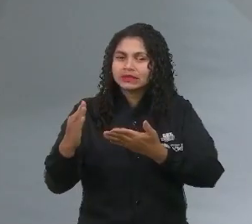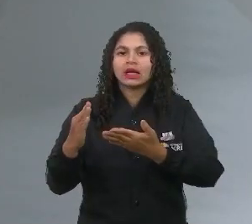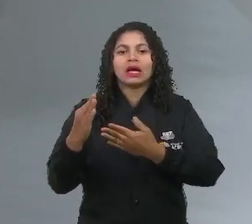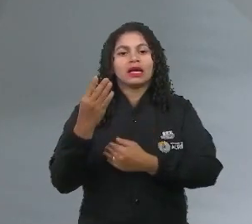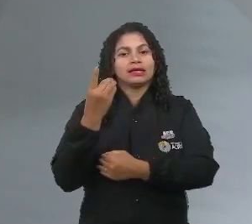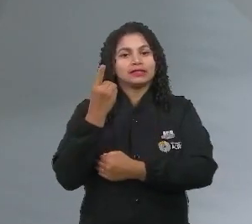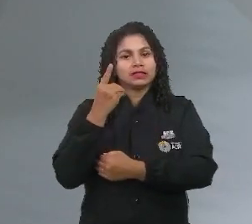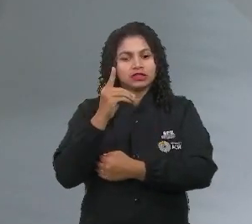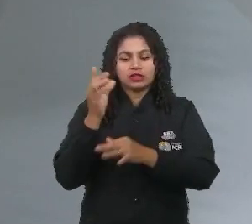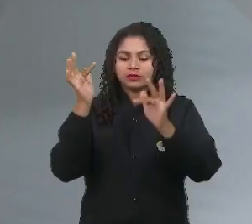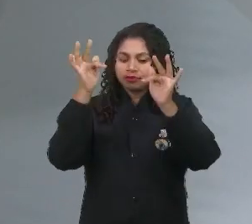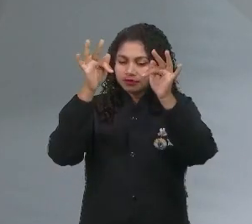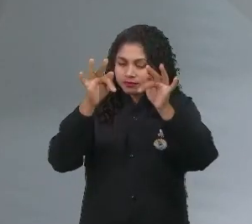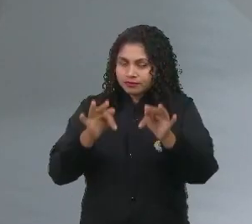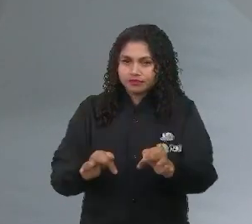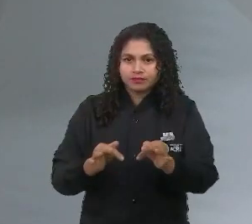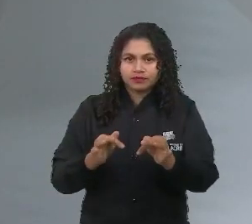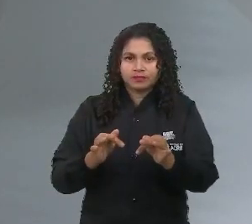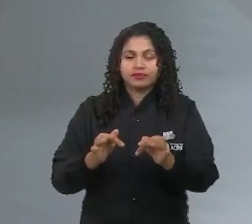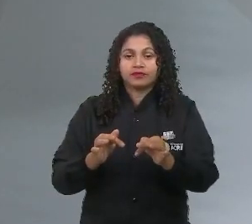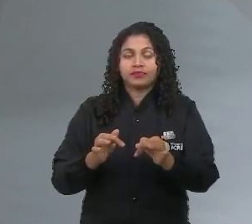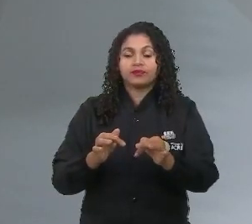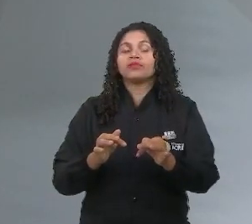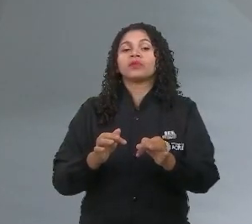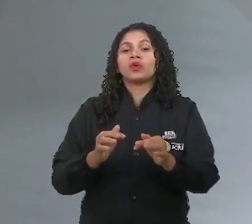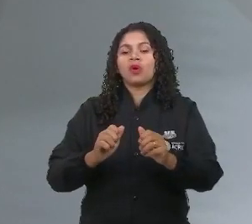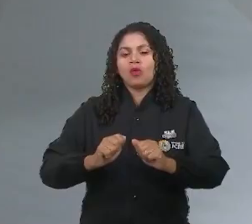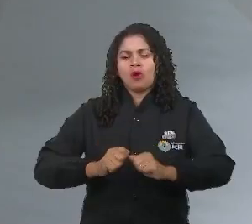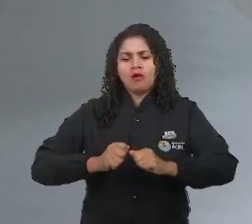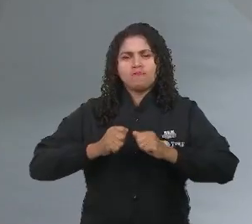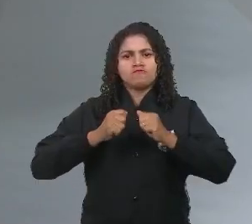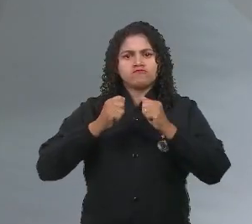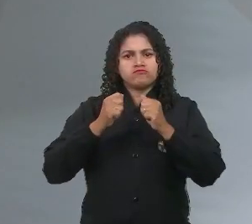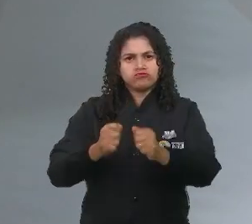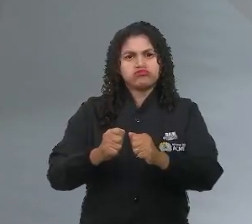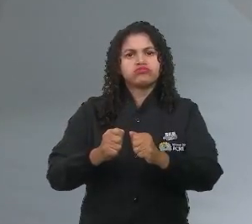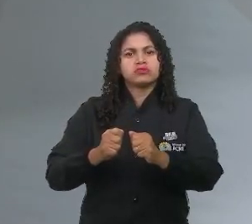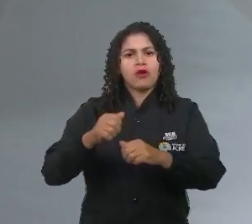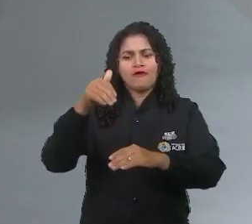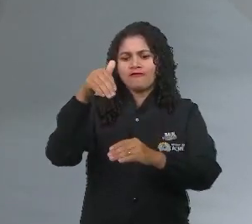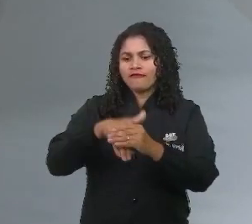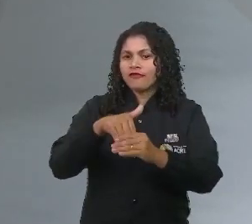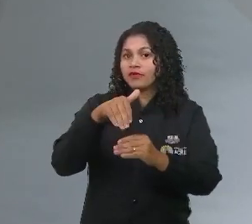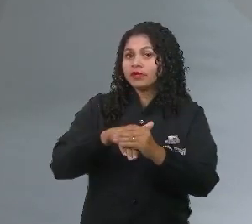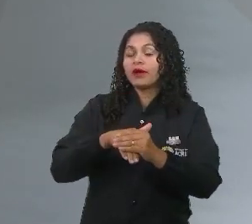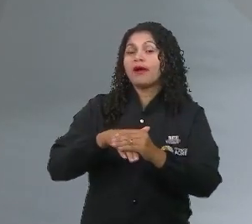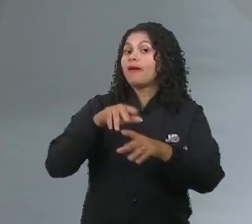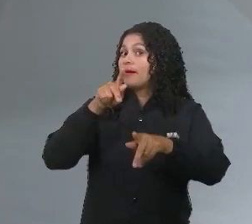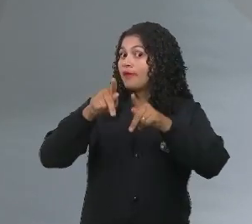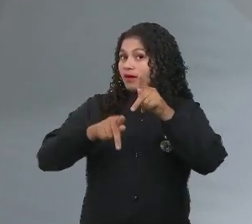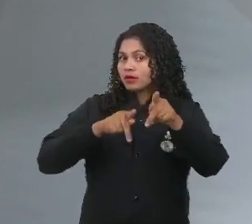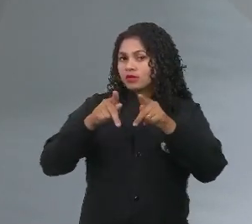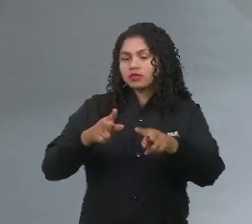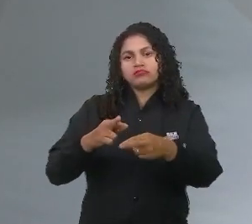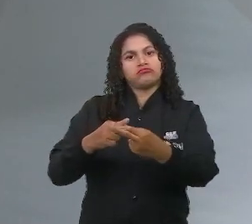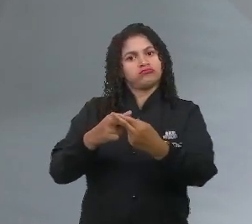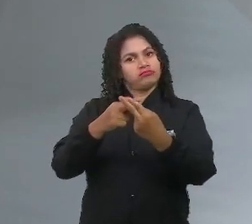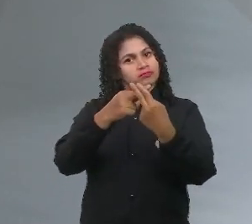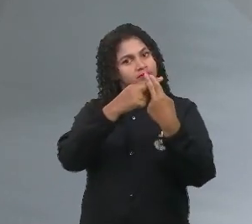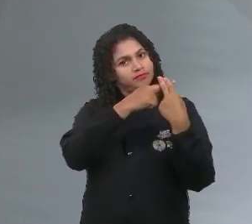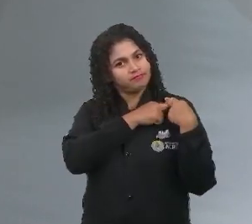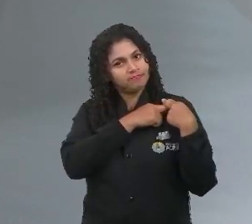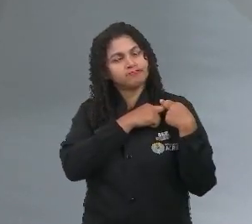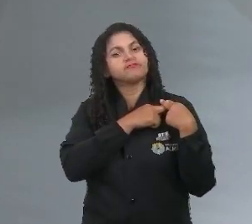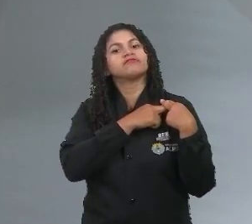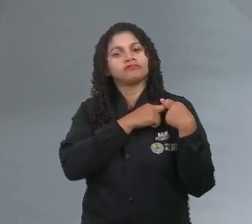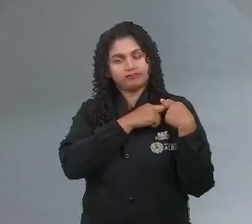autoridade, não é um poder. Quem tem o poder é o povo. A partir do momento que tem responsabilidade, a partir do momento